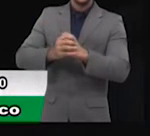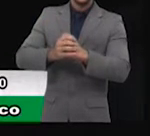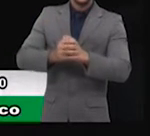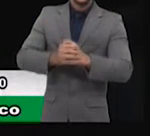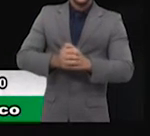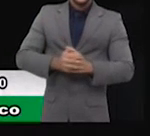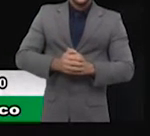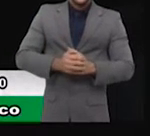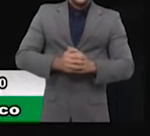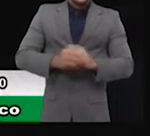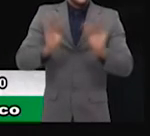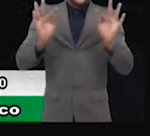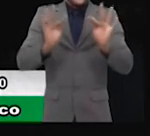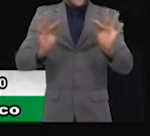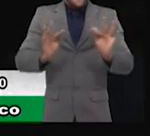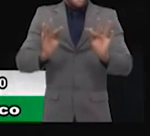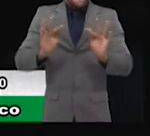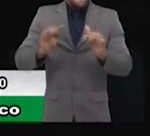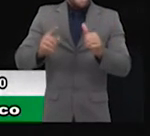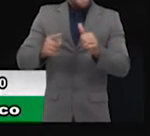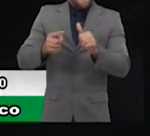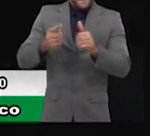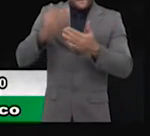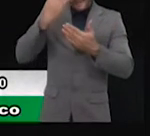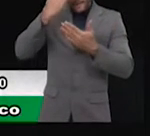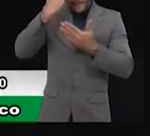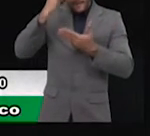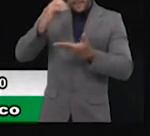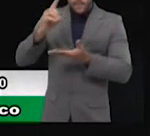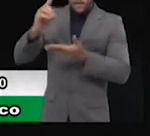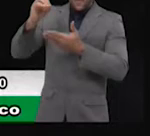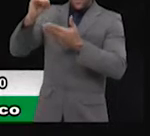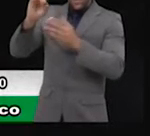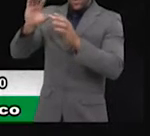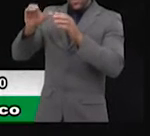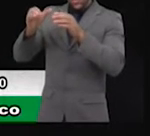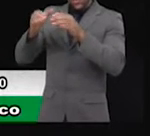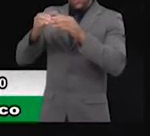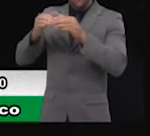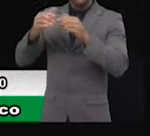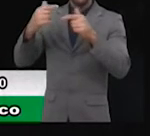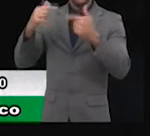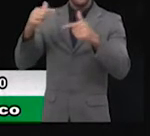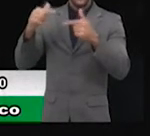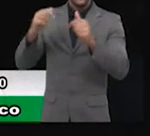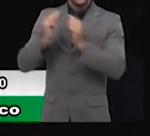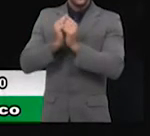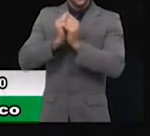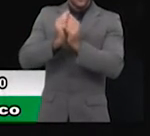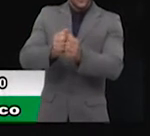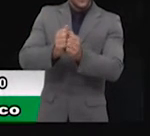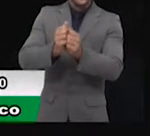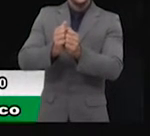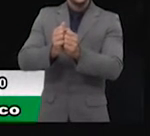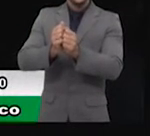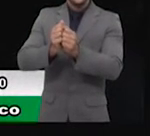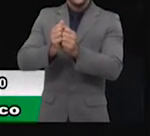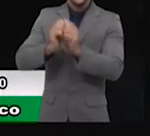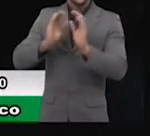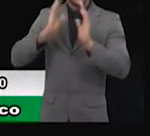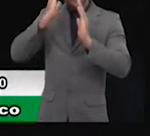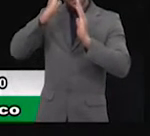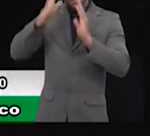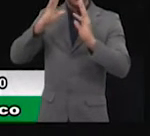Muito, muito bom. Quero agradecer a Deus, quero agradecer a minha equipe que ficou comigo aí na Câmara Municipal, agradecer a todos